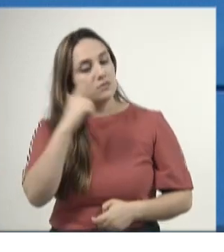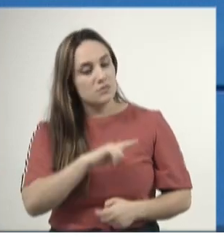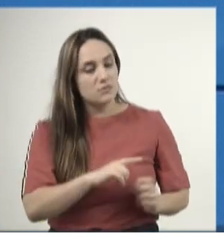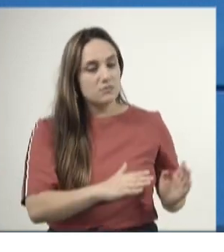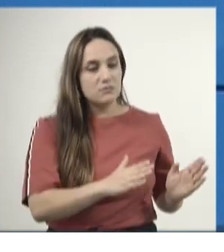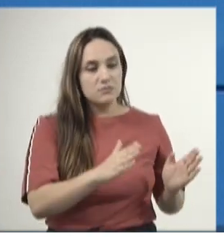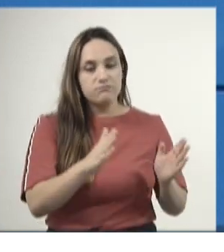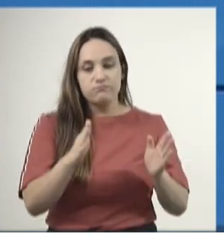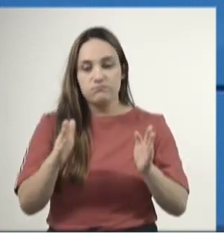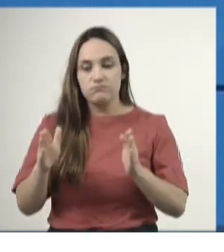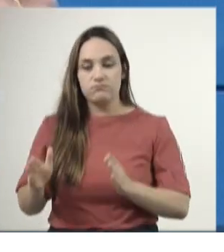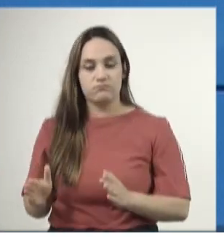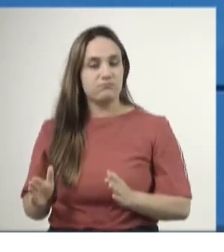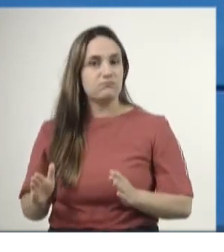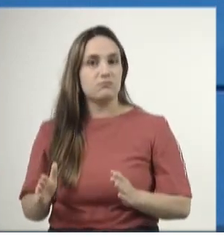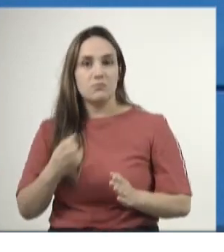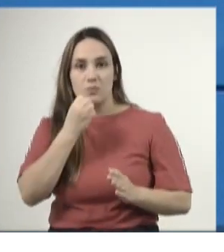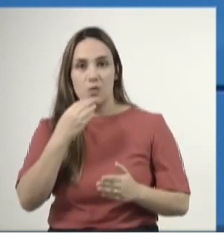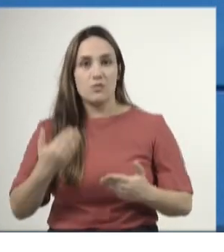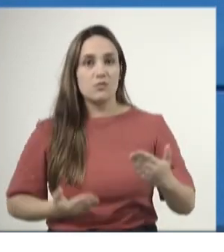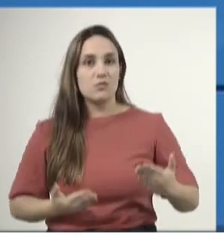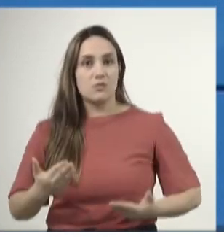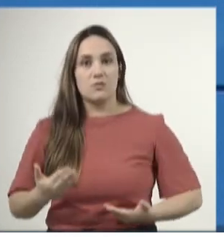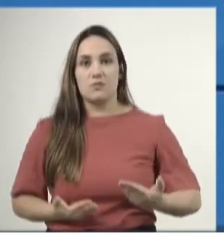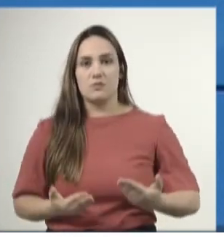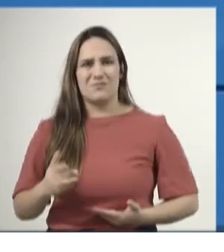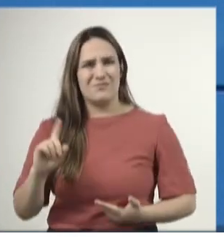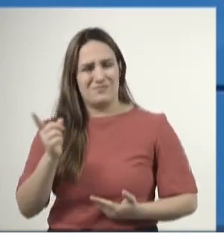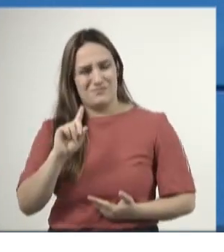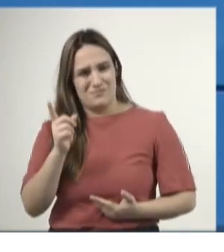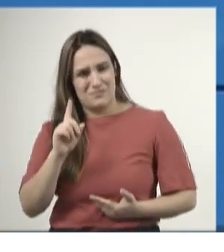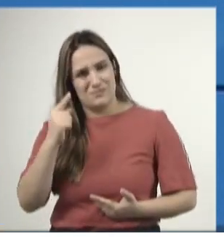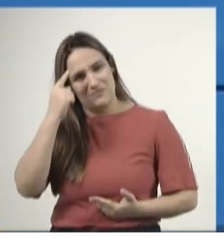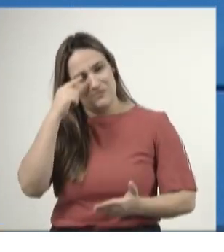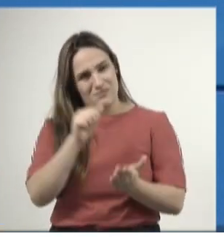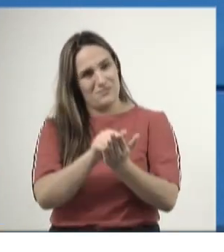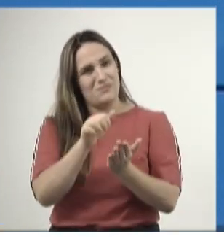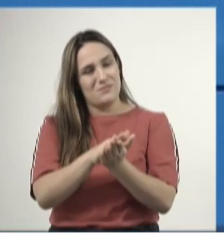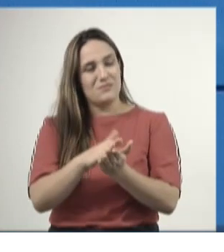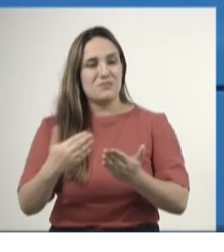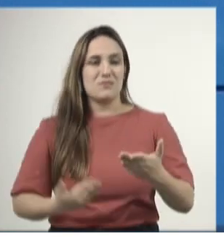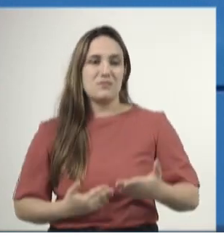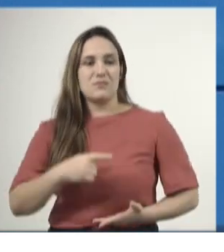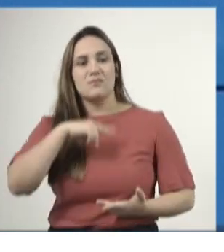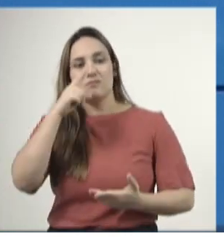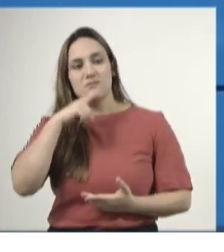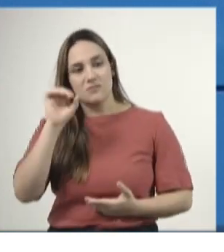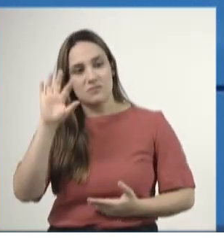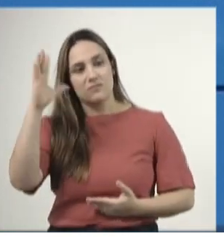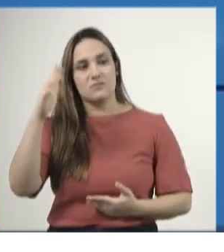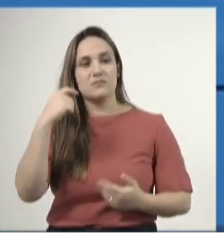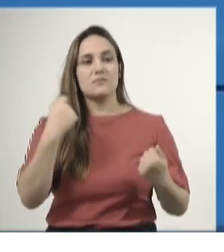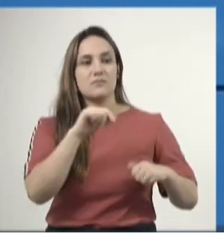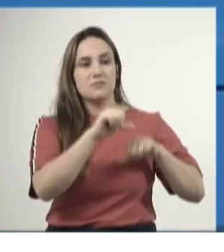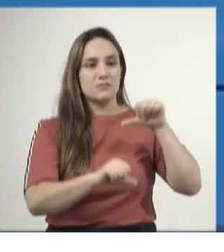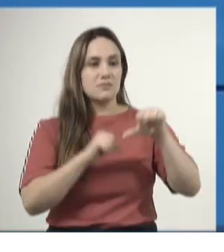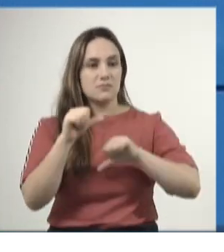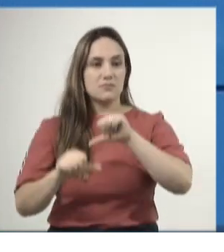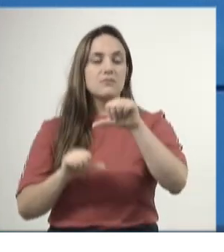do serviço e não pensando em sanção ao serviço. Vamos virar essa